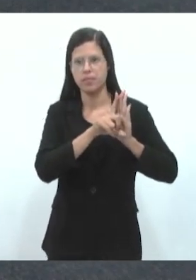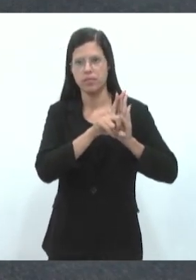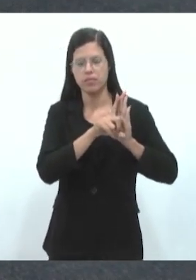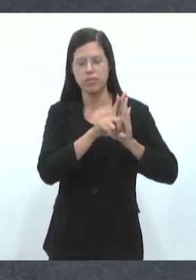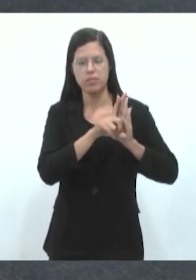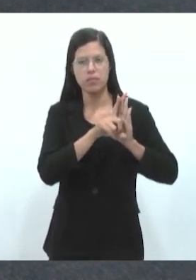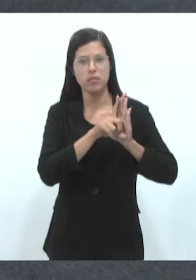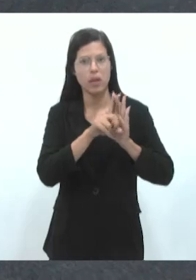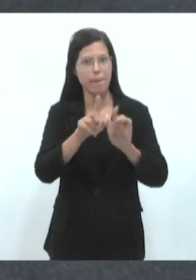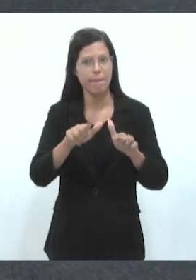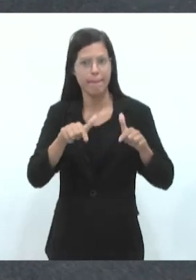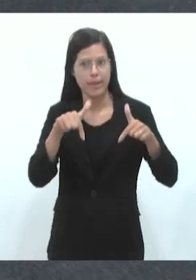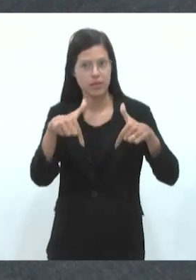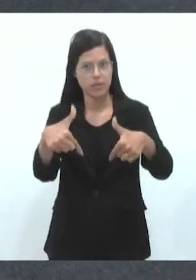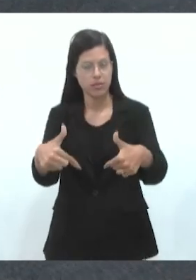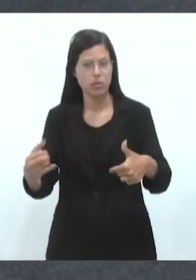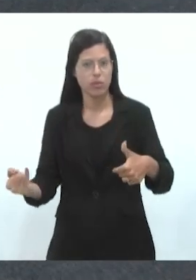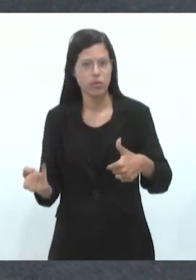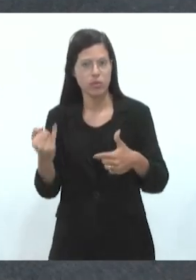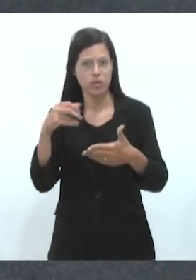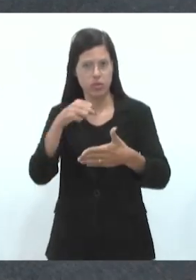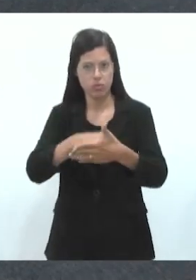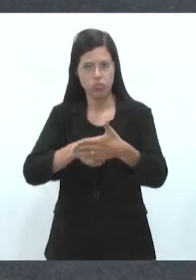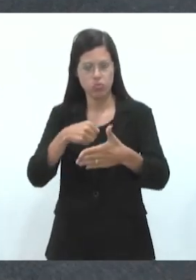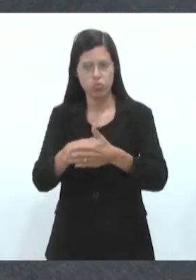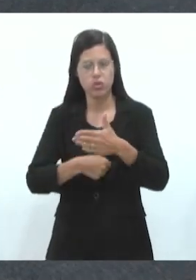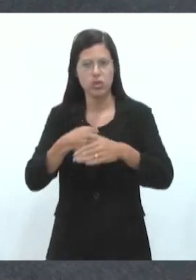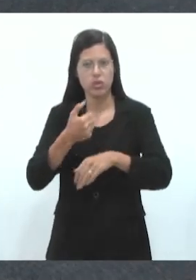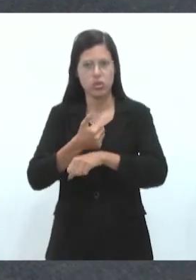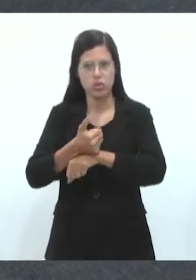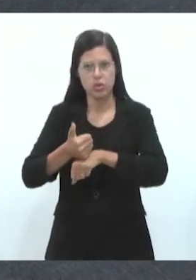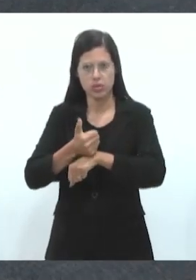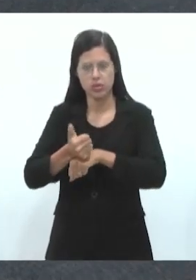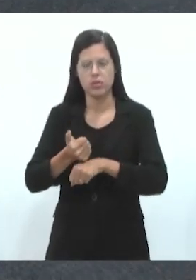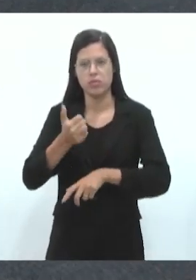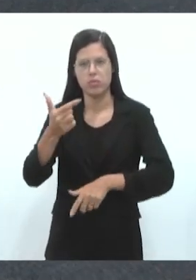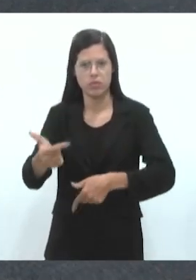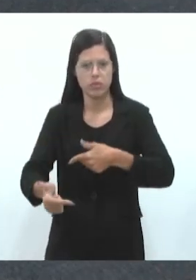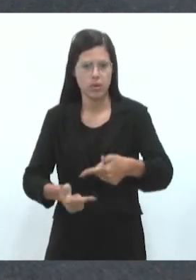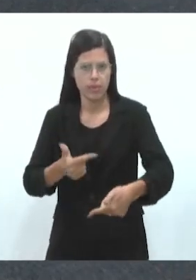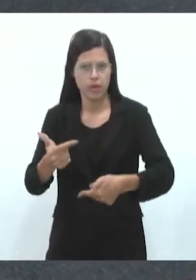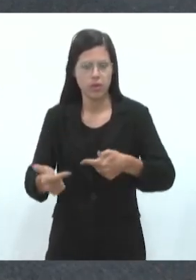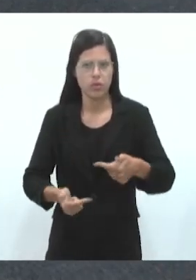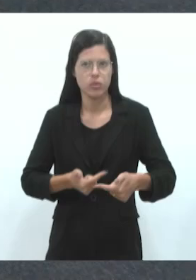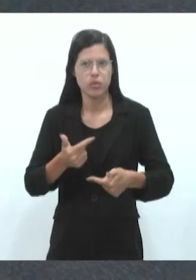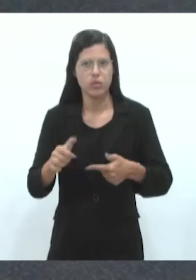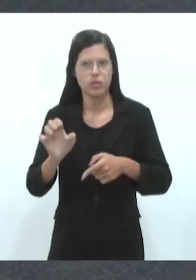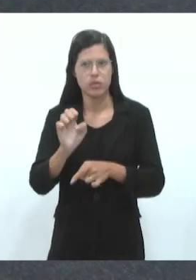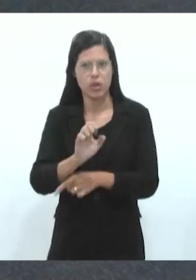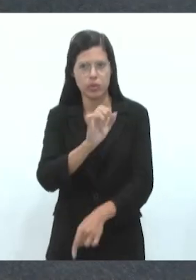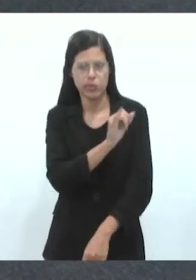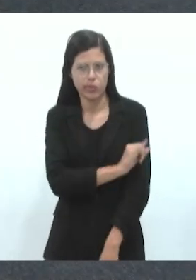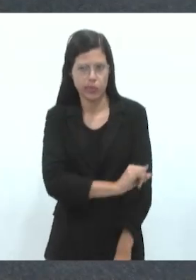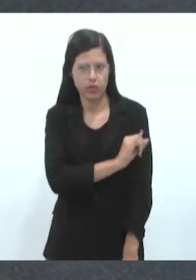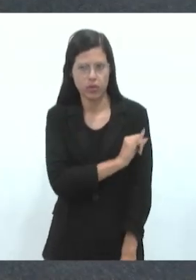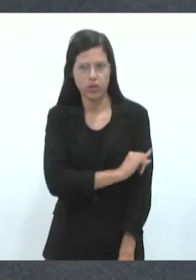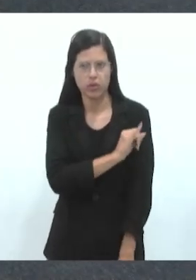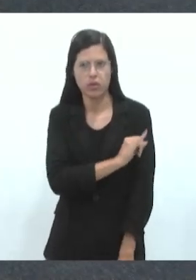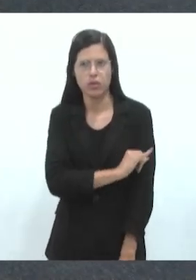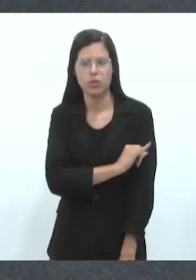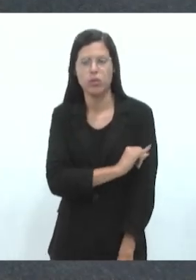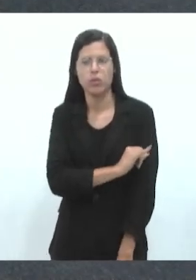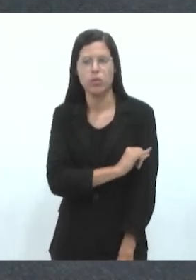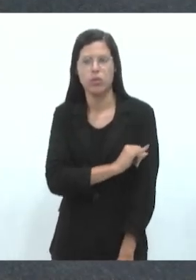passo fundamental na luta pela dignidade dos trabalhadores e das trabalhadoras do estado do Rio de Janeiro